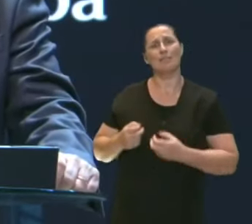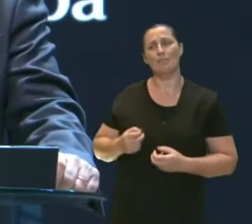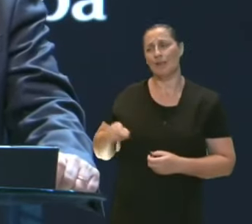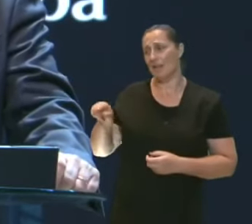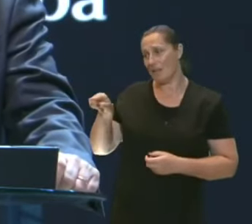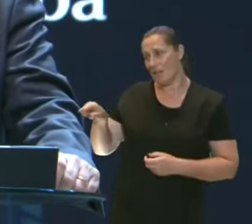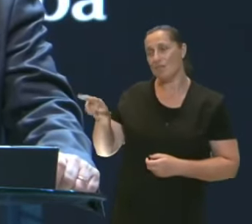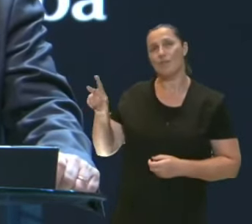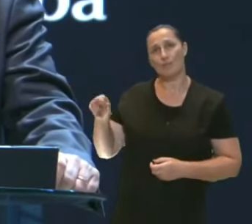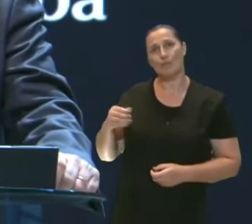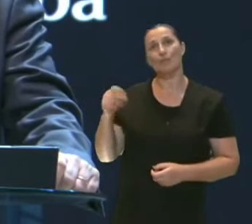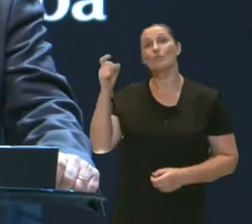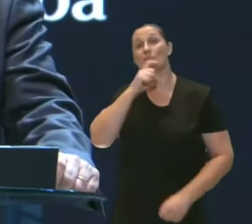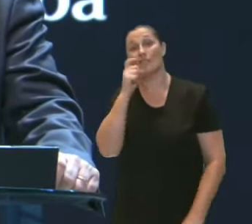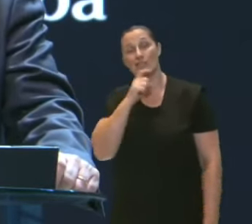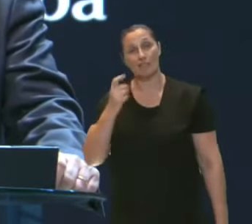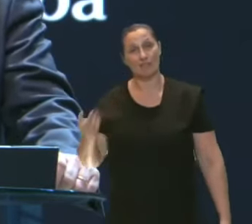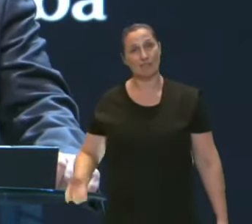também.